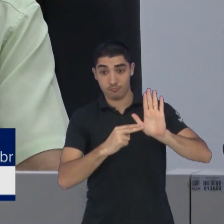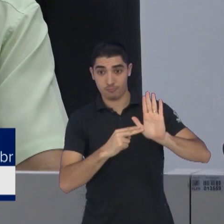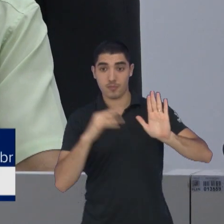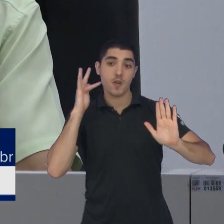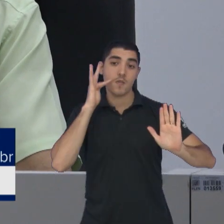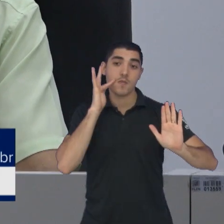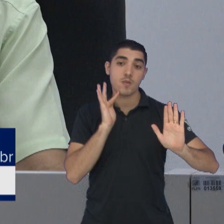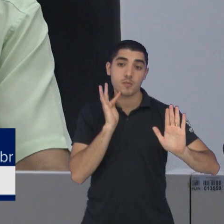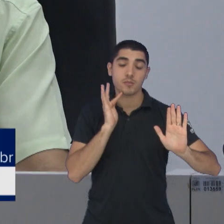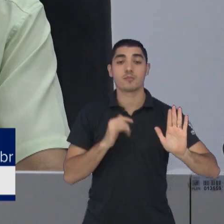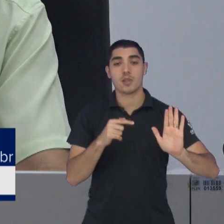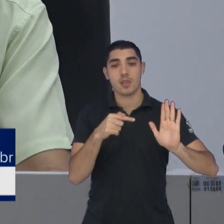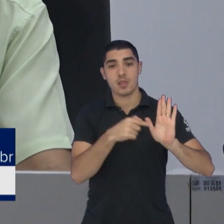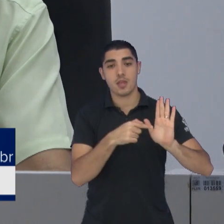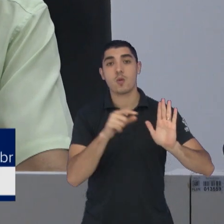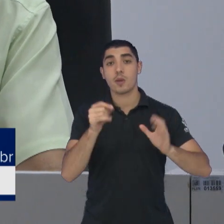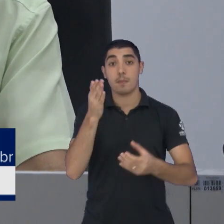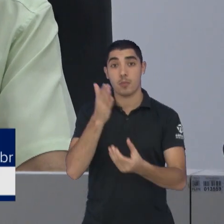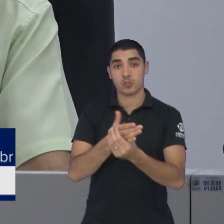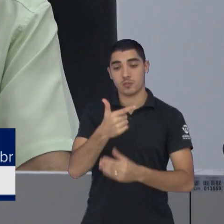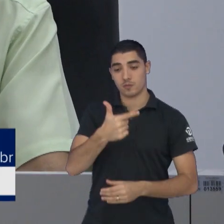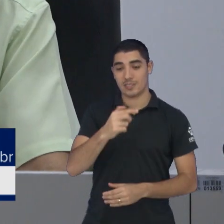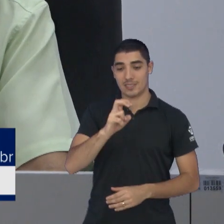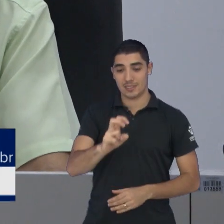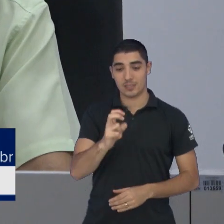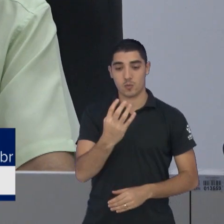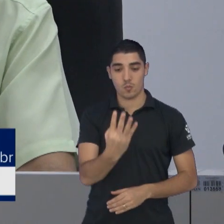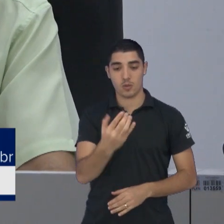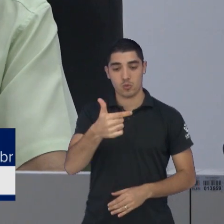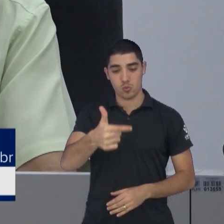Fabião Zagueiro, ao processo número